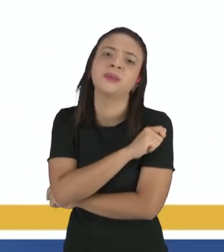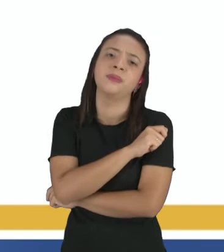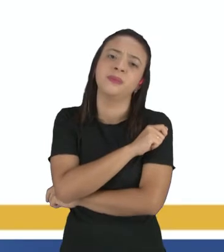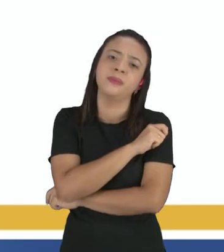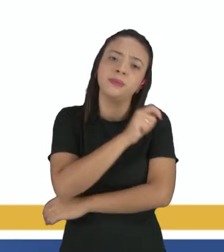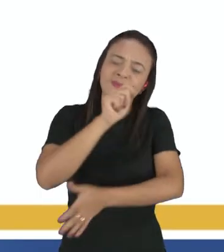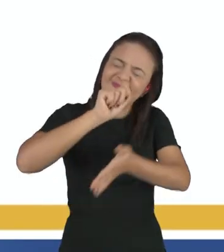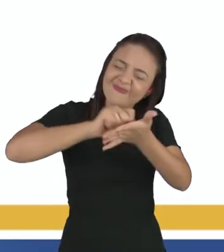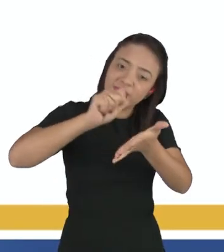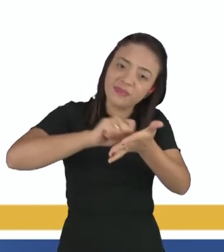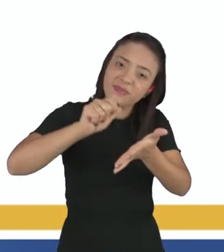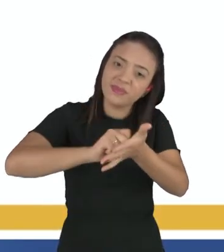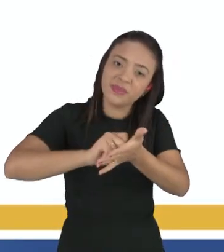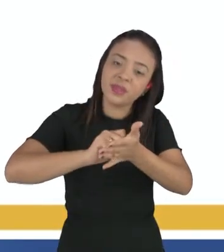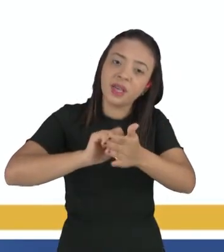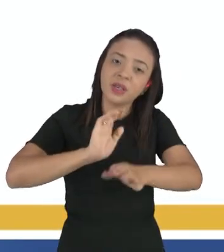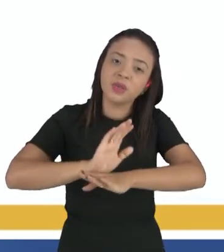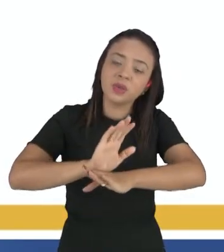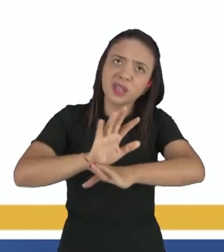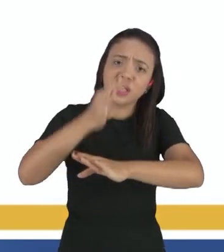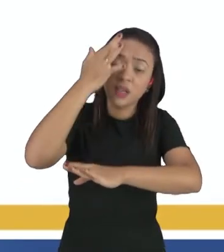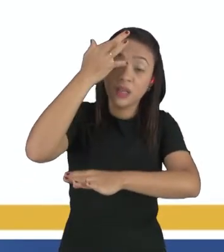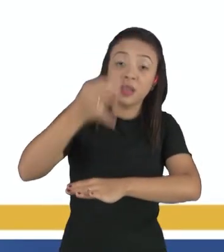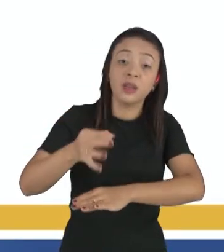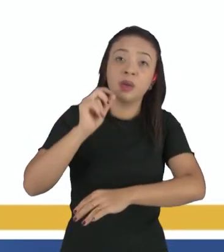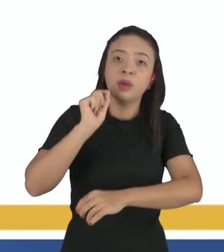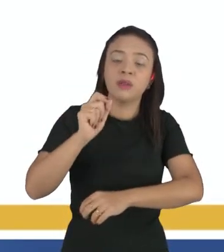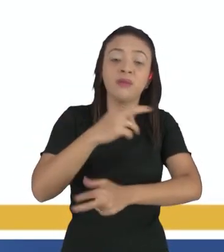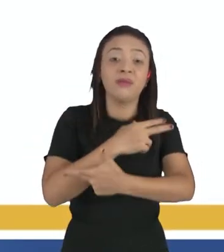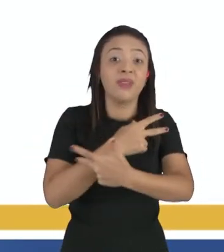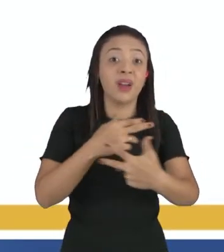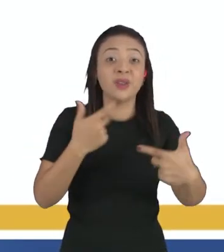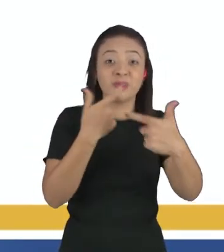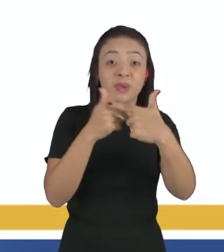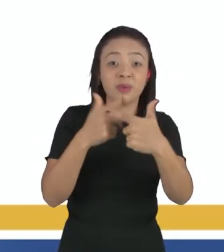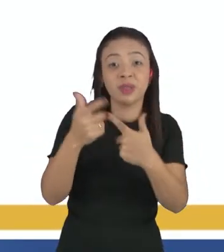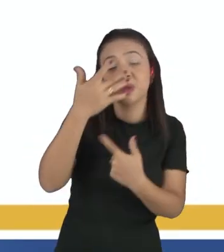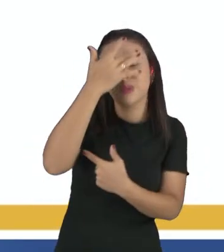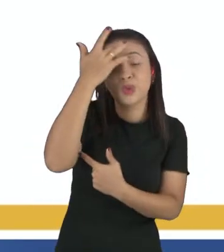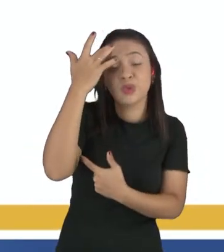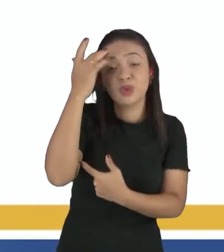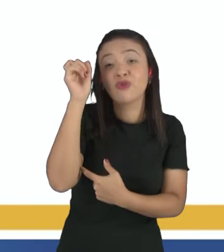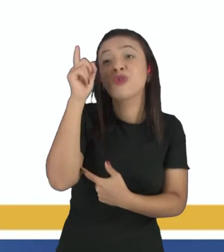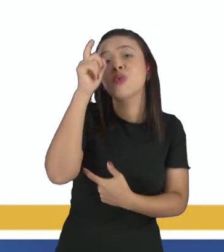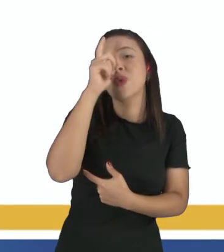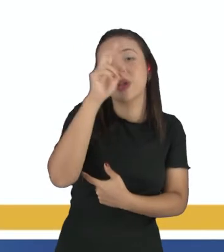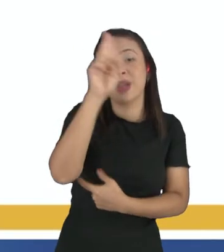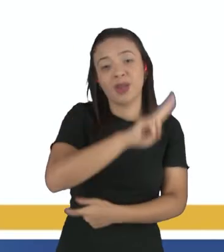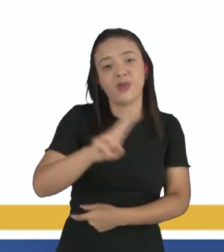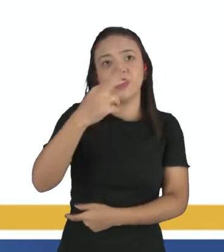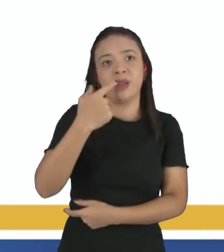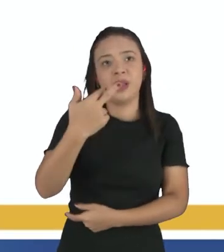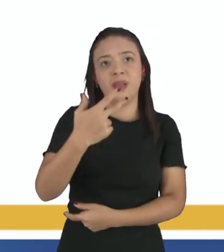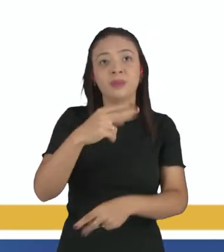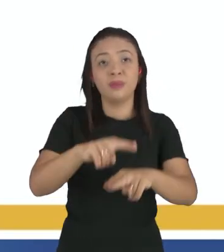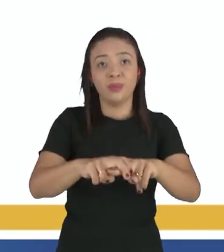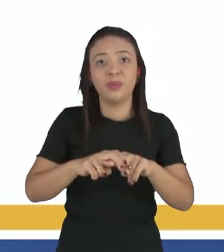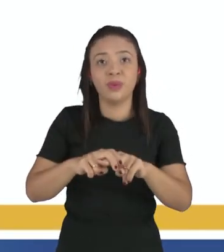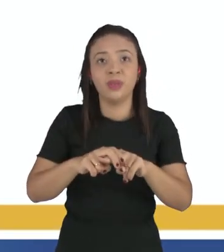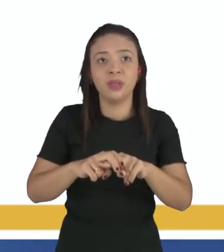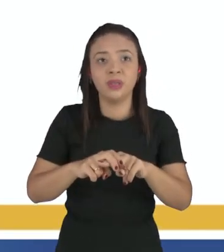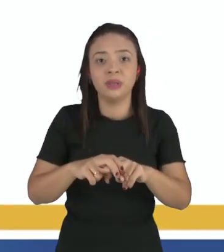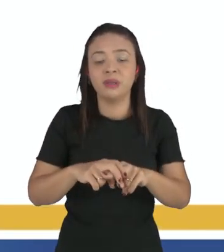A ortografia nos remete a um de muitos entraves dos usuários da língua, tornando-se muitas vezes